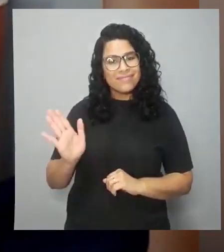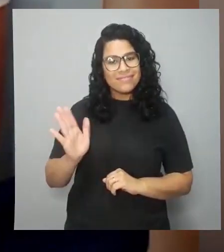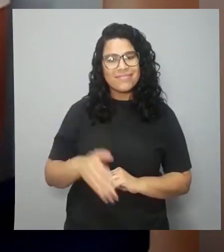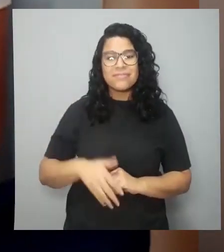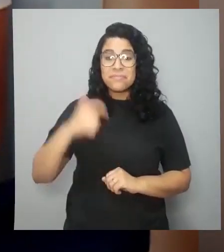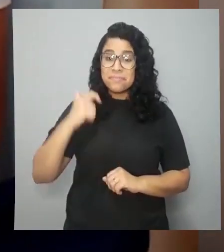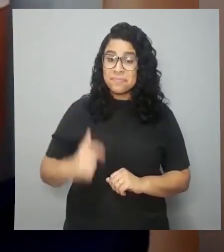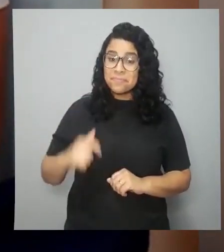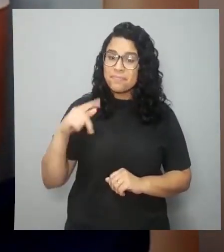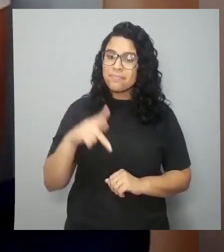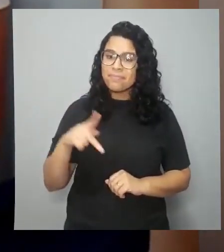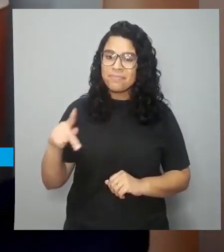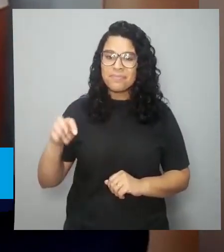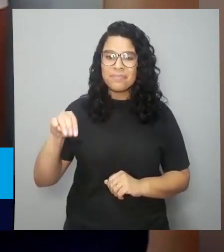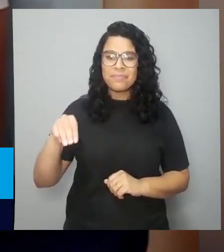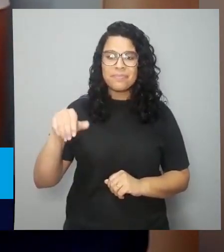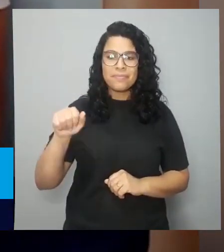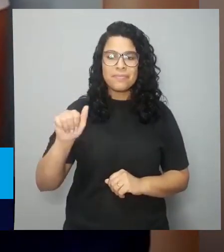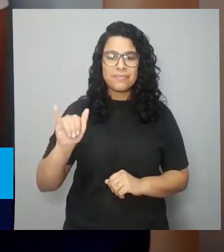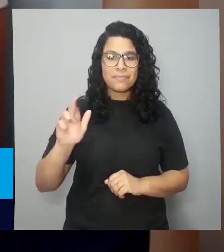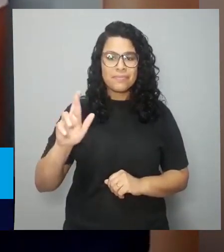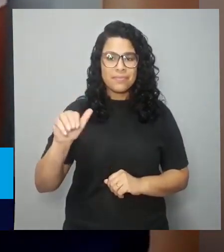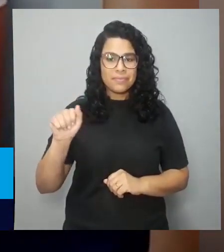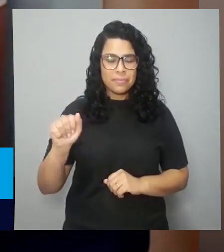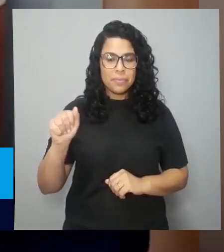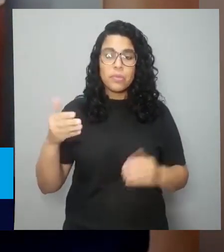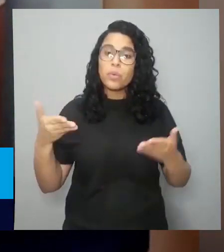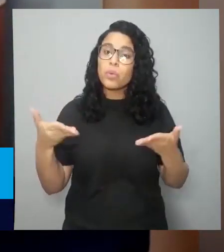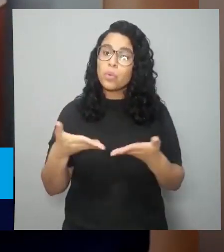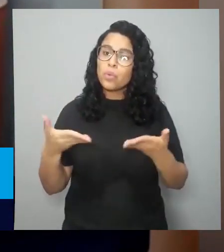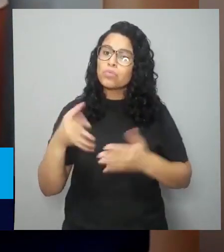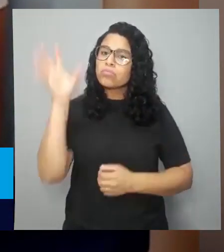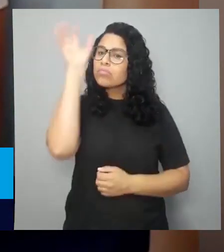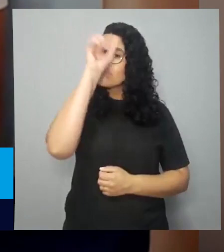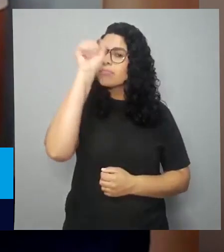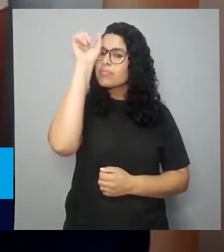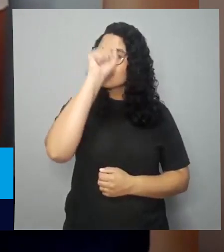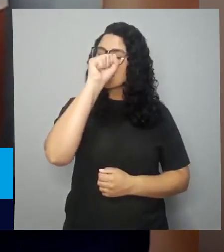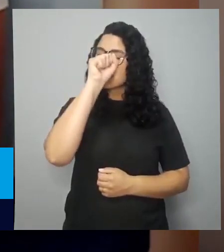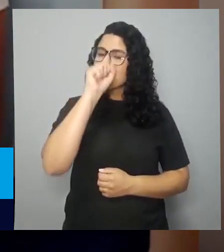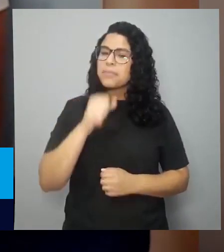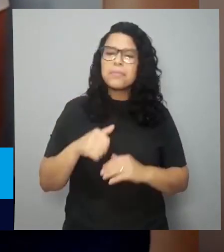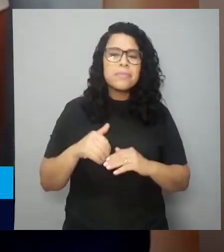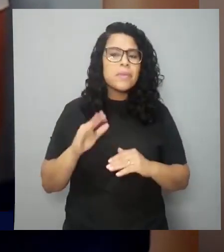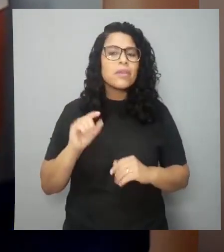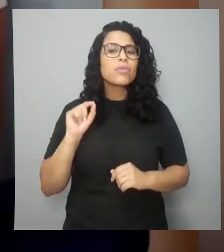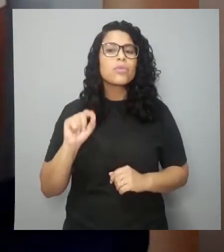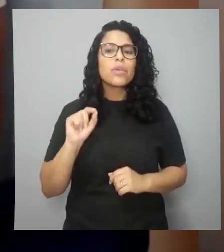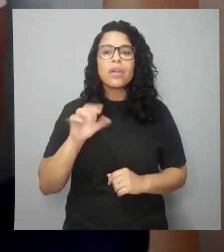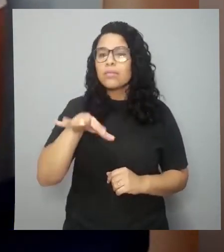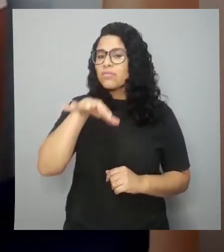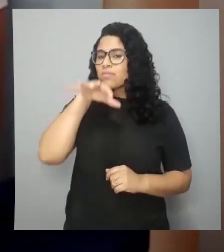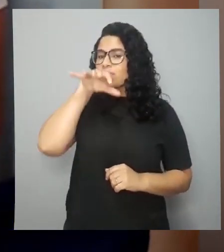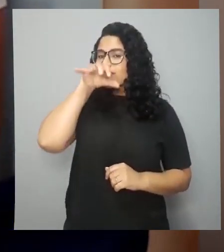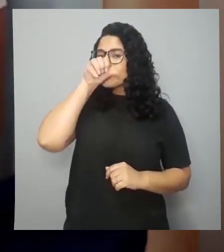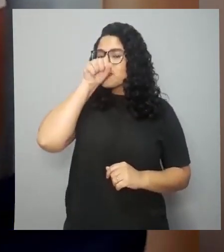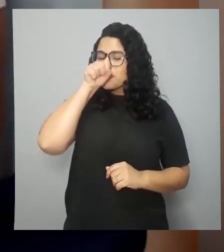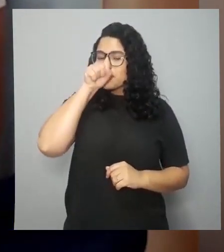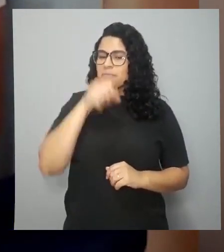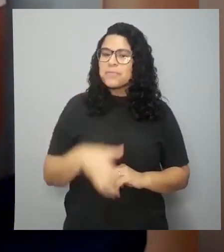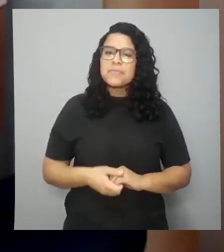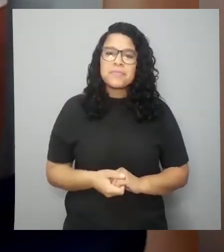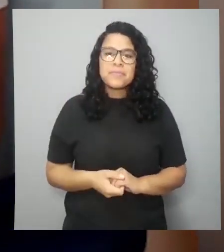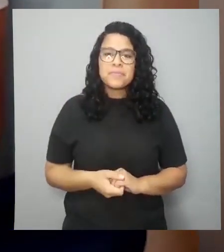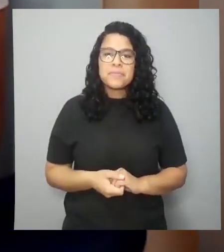Olá, eu sou a professora Maíra e hoje nós vamos aprender um pouquinho mais sobre a nossa